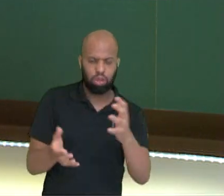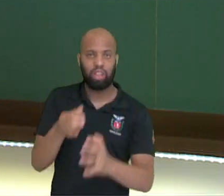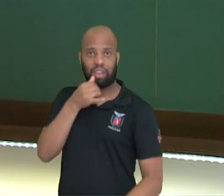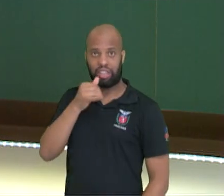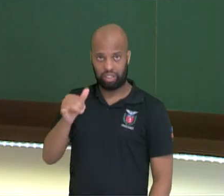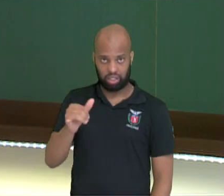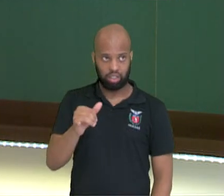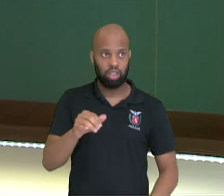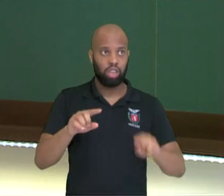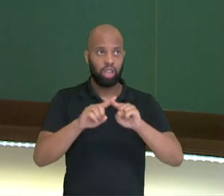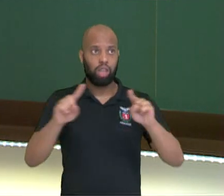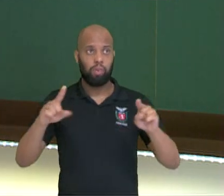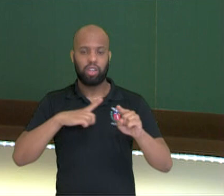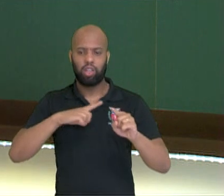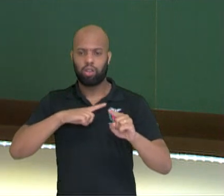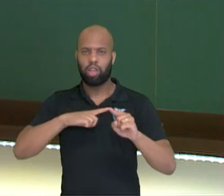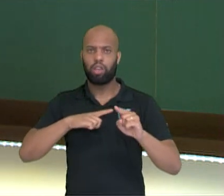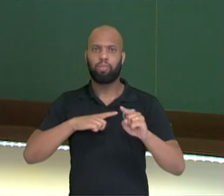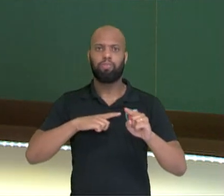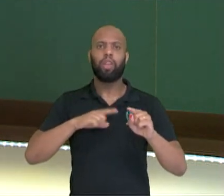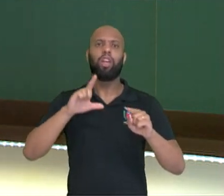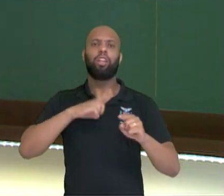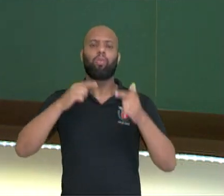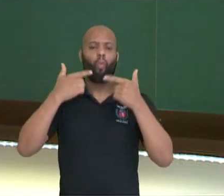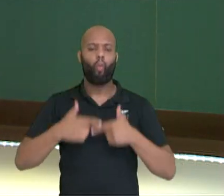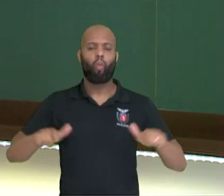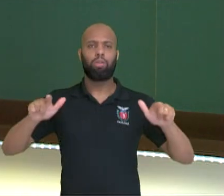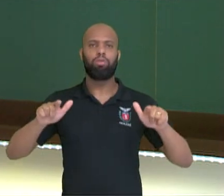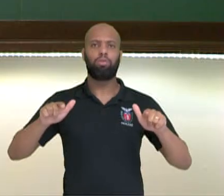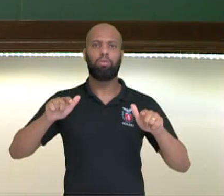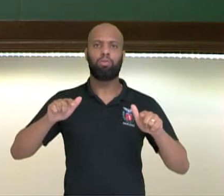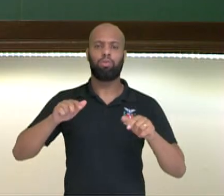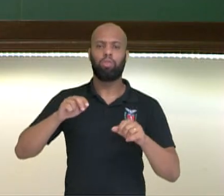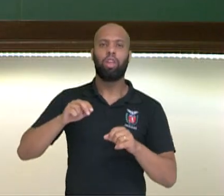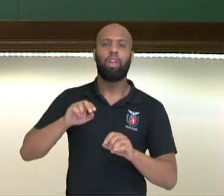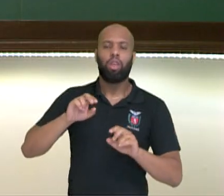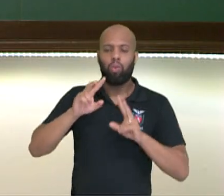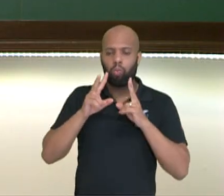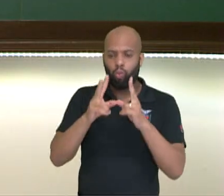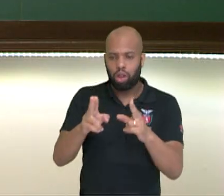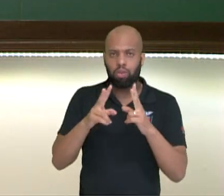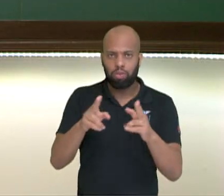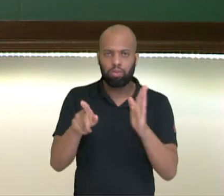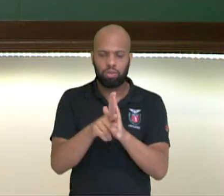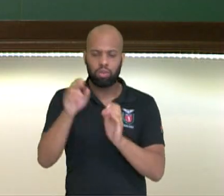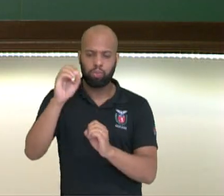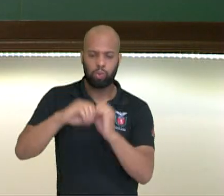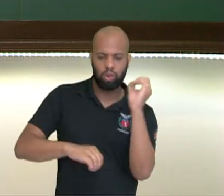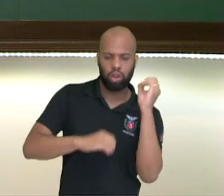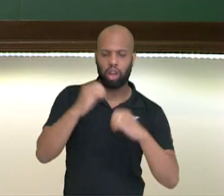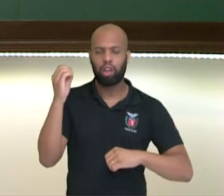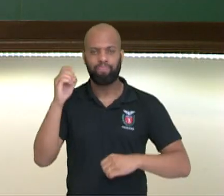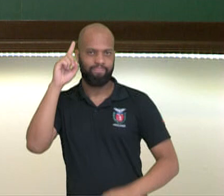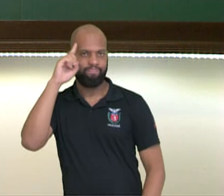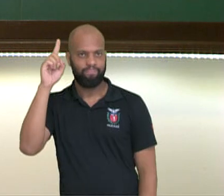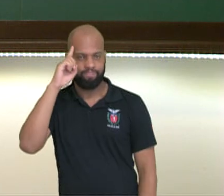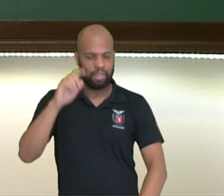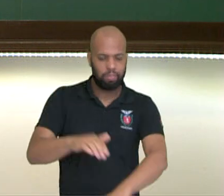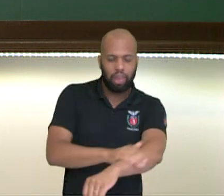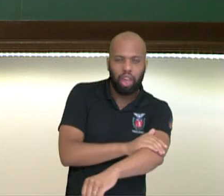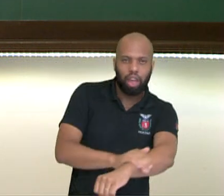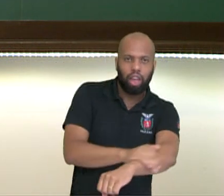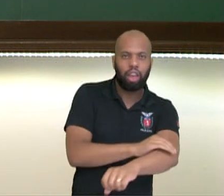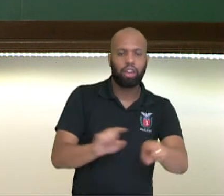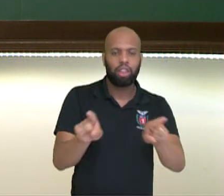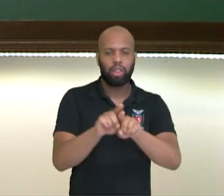esse campo está neutro, porque essa carga elétrica está neutra. O que acontece com as moléculas no nosso dia a dia, na nossa pele, tá? No